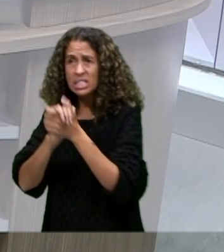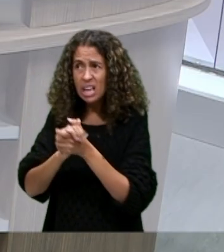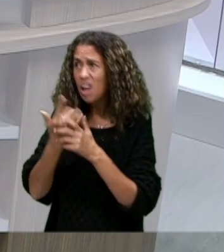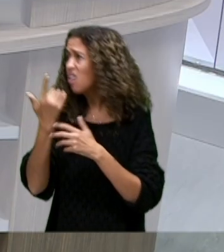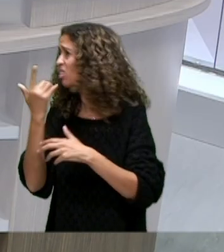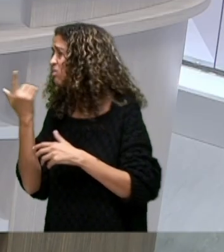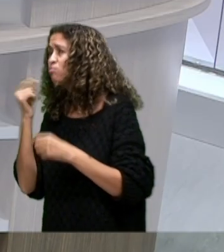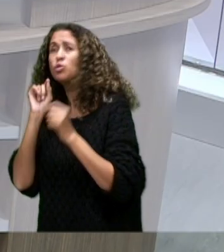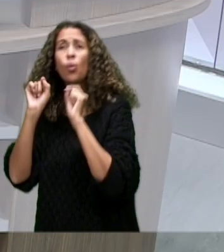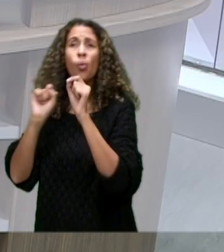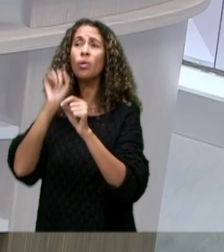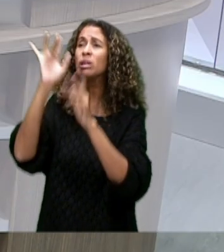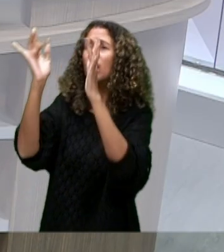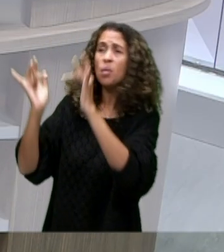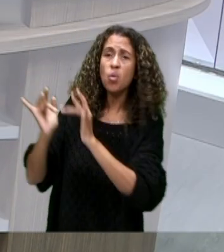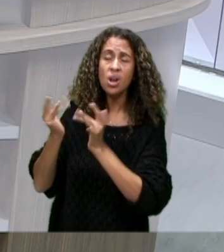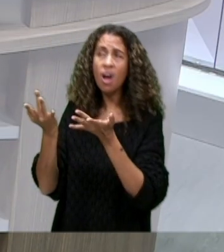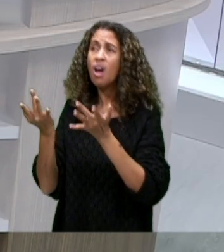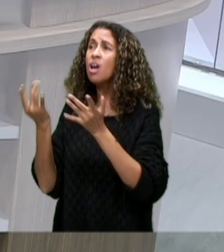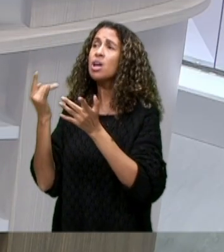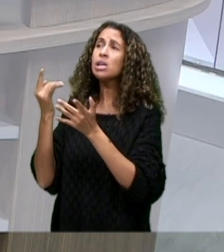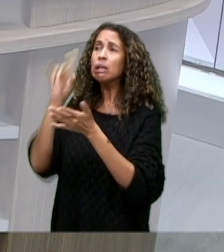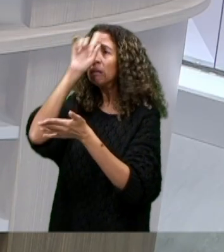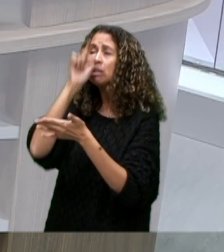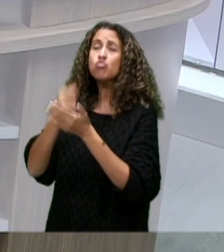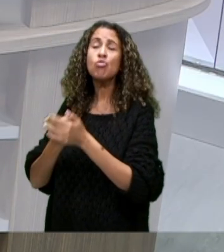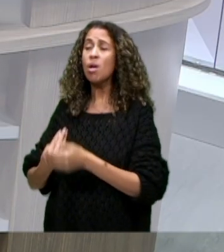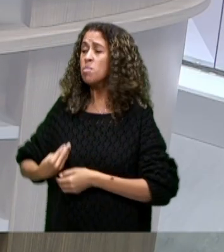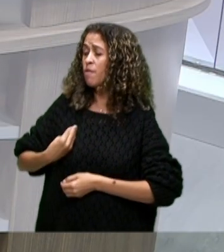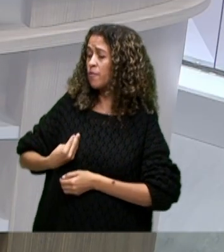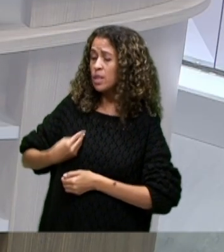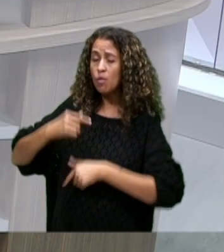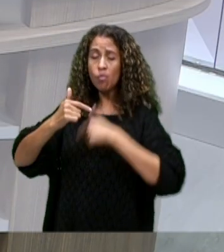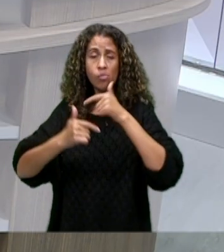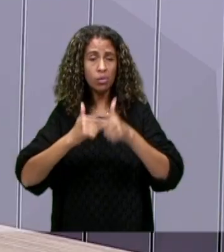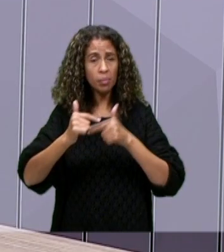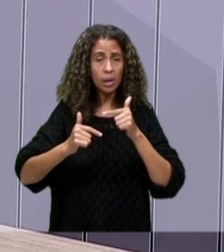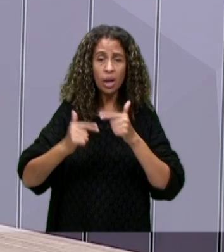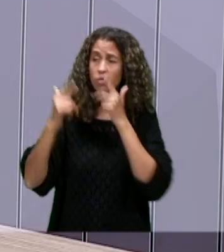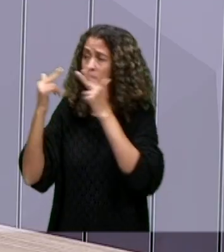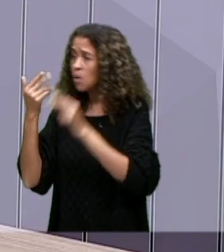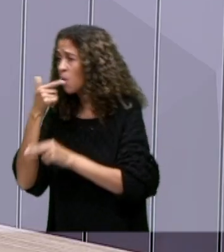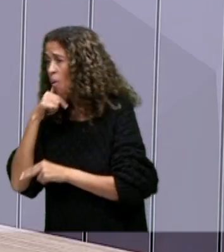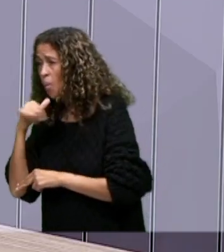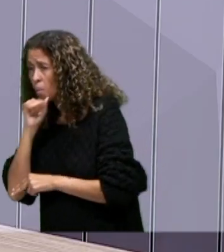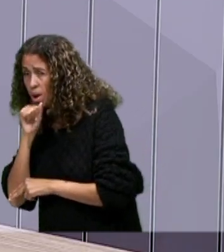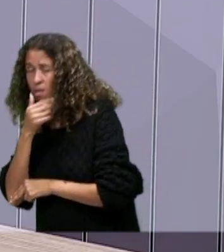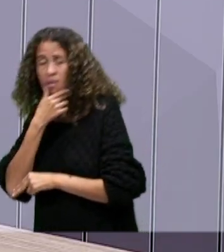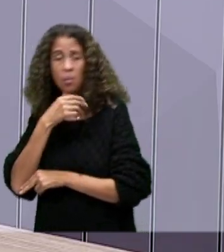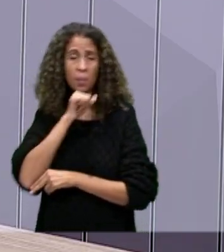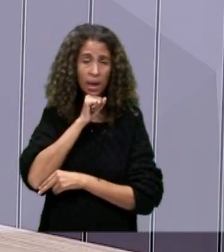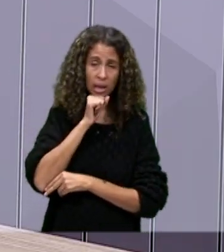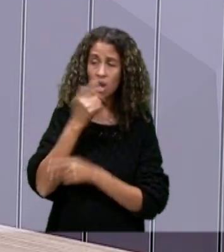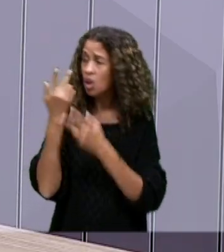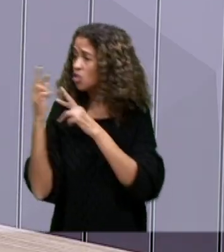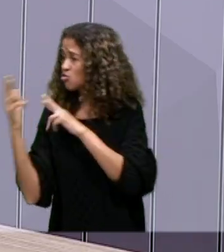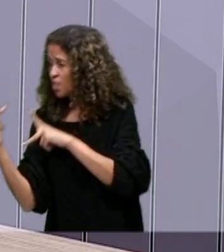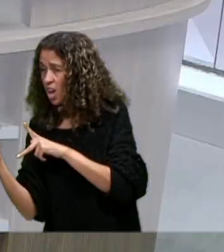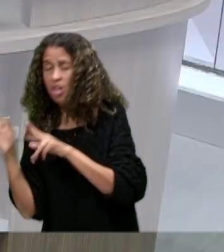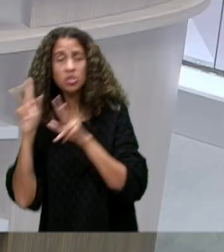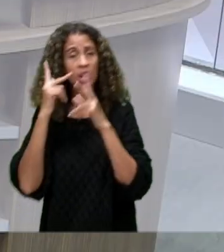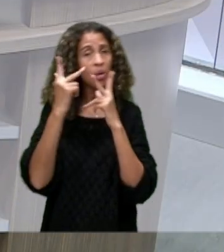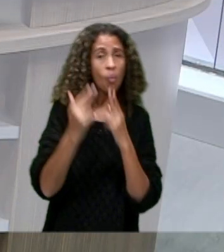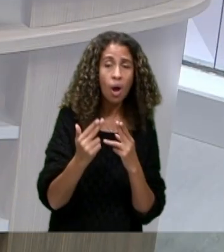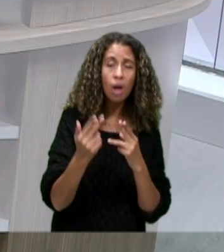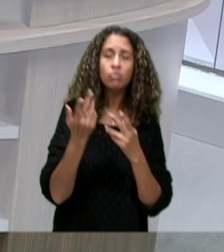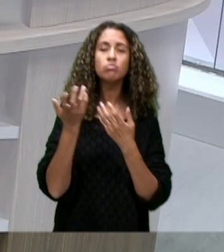meu namorado, minha namorada, né? Meus pais... O que eu vou fazer? Será que eu vou ser igual aos meus pais? Eu quero ser contra? Ou eu quero ser diferente? Eu